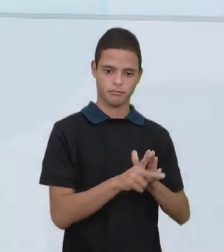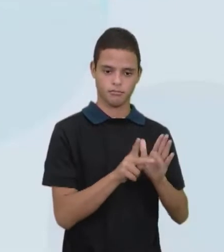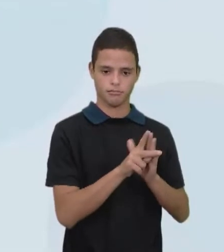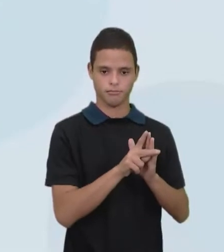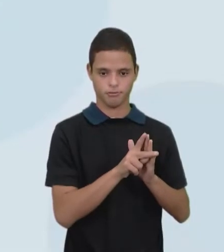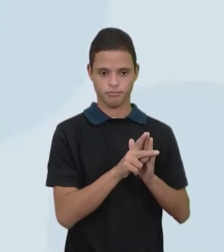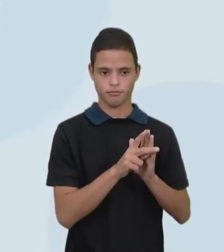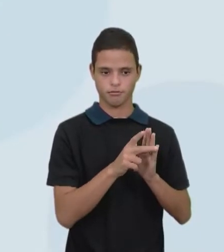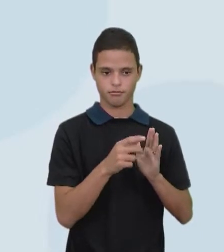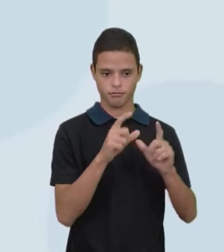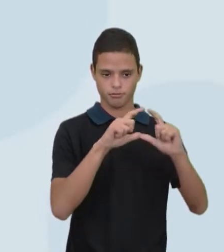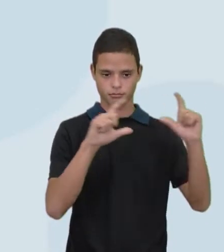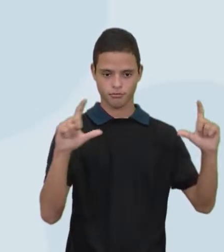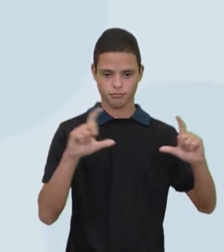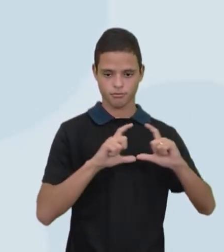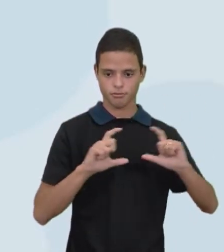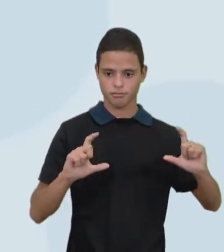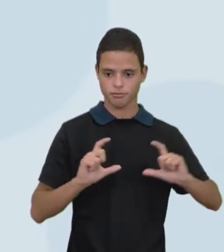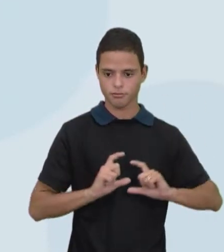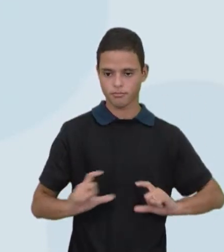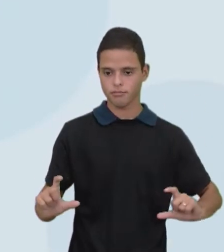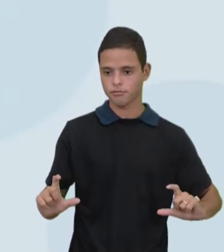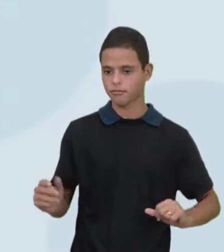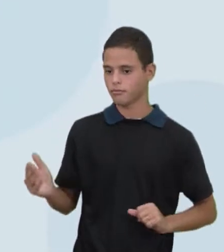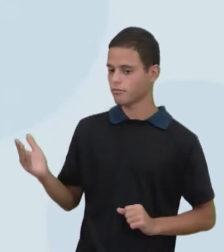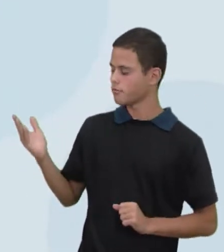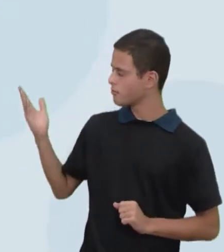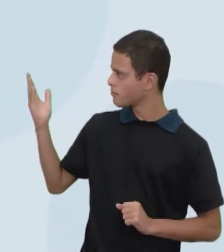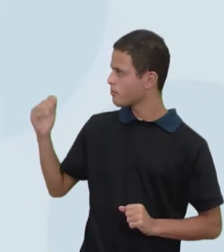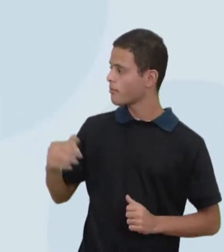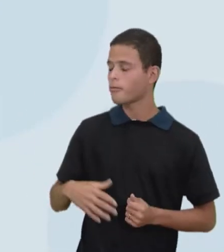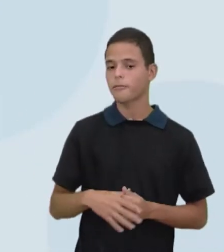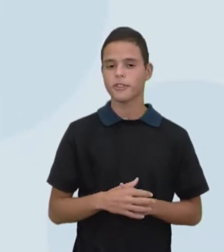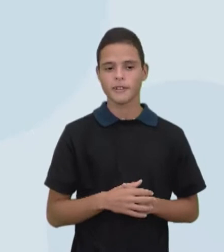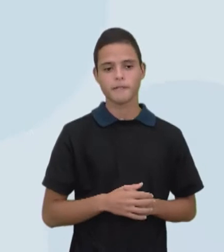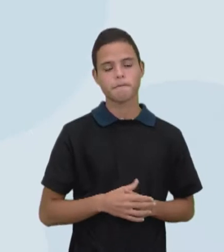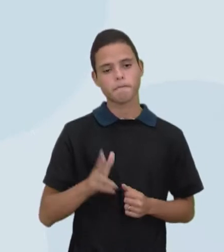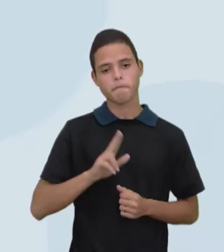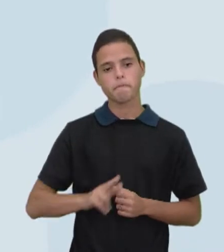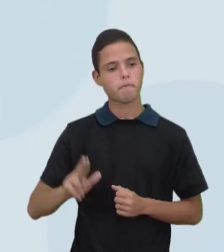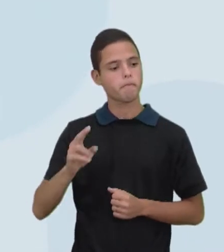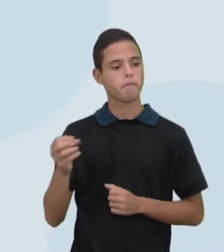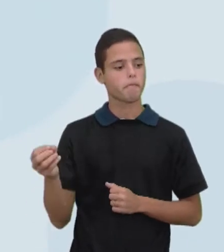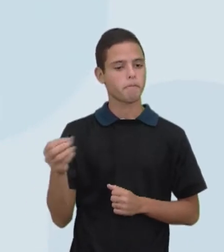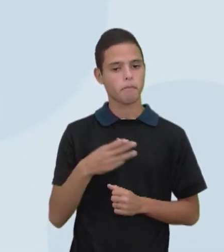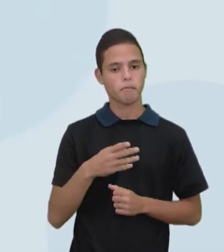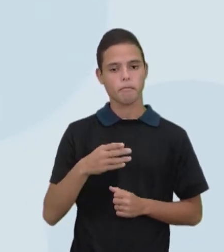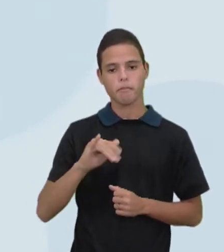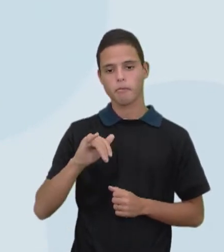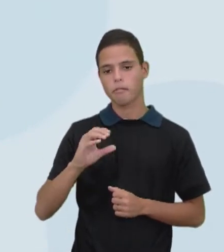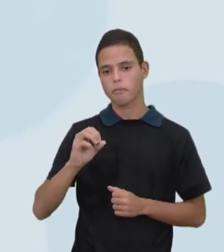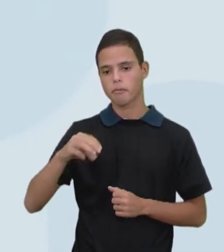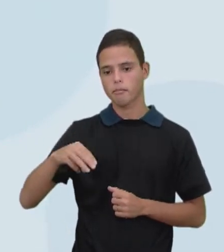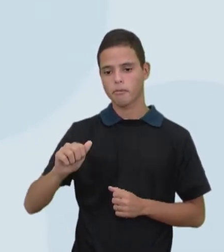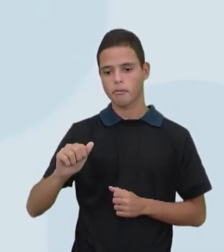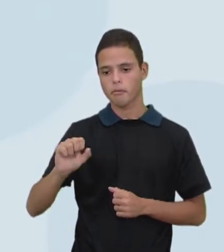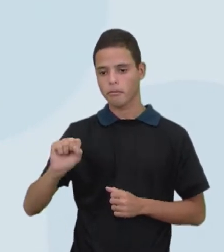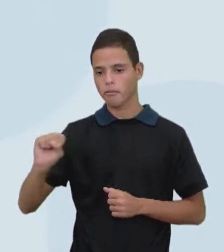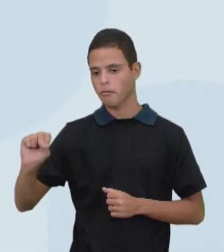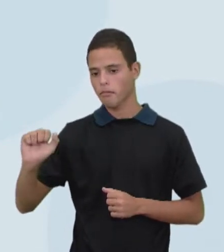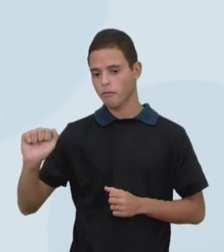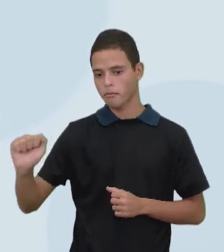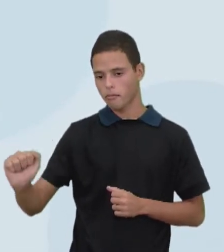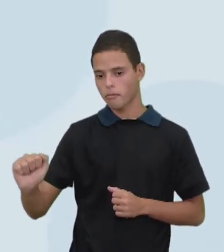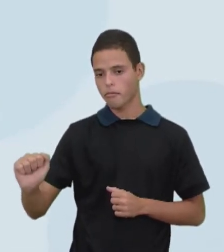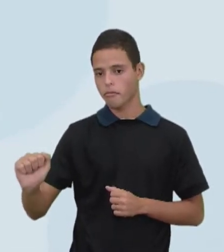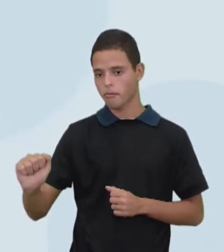ó. Segundo esse artigo que eu tirei, o uso moderno da biomassa pode ser colocado para vocês